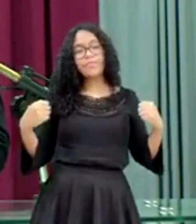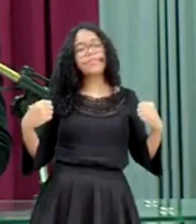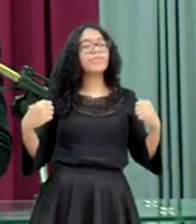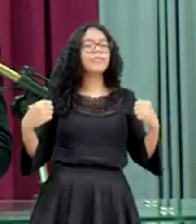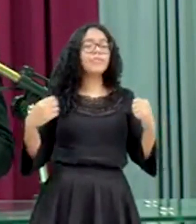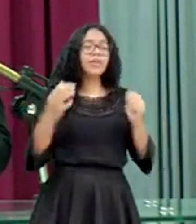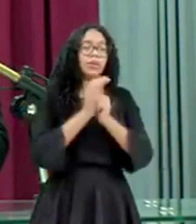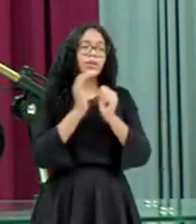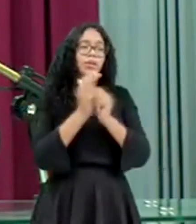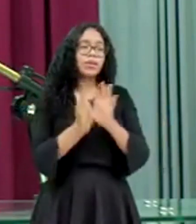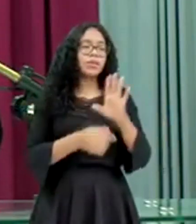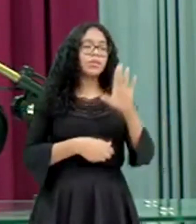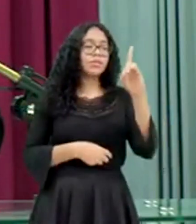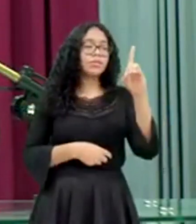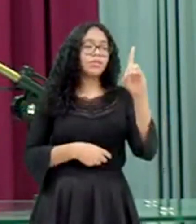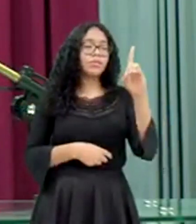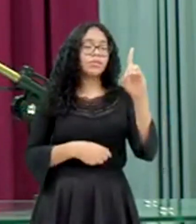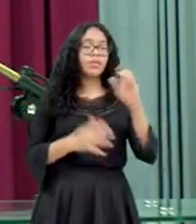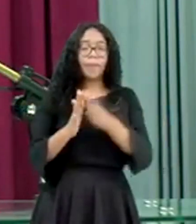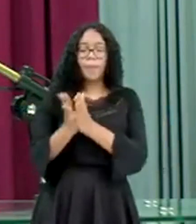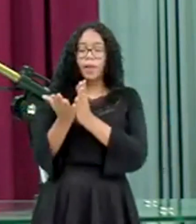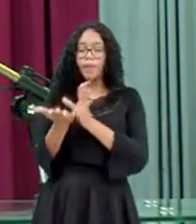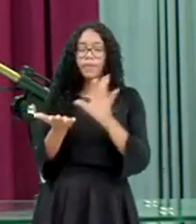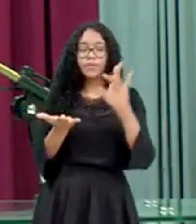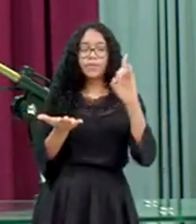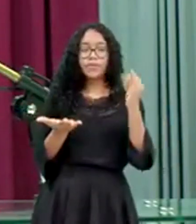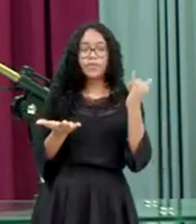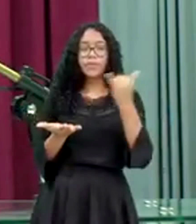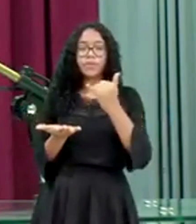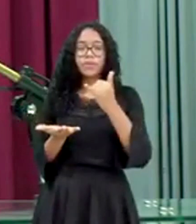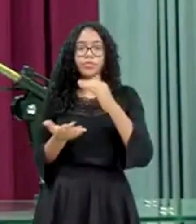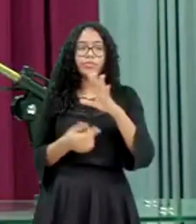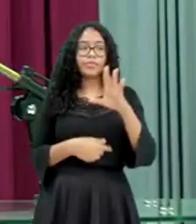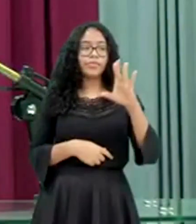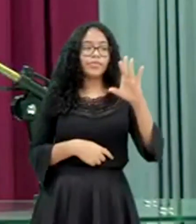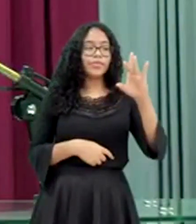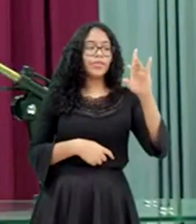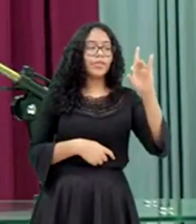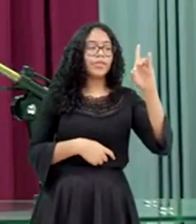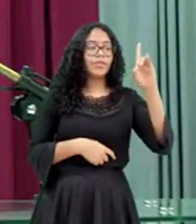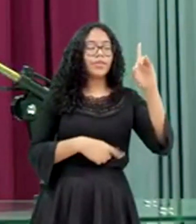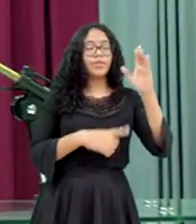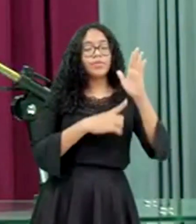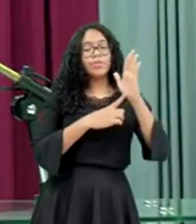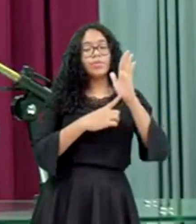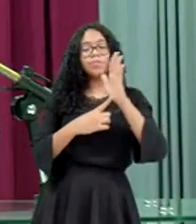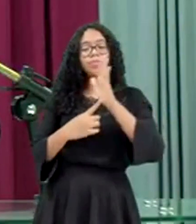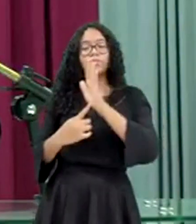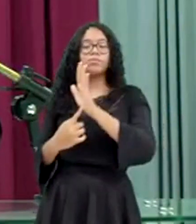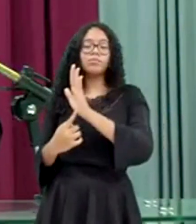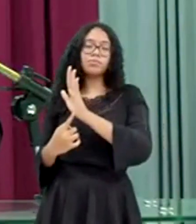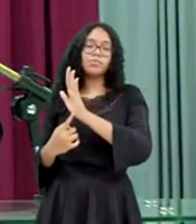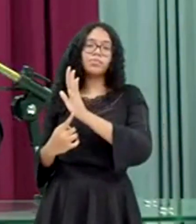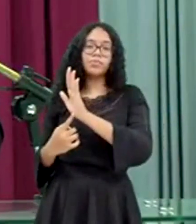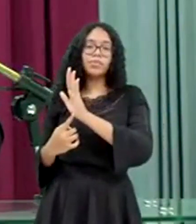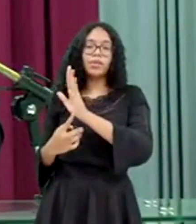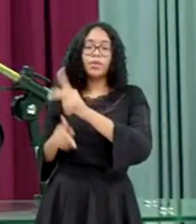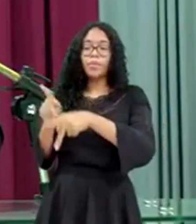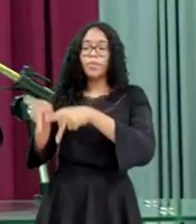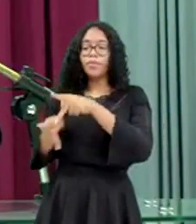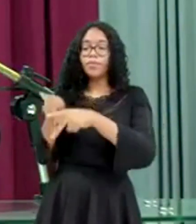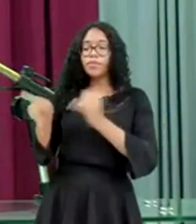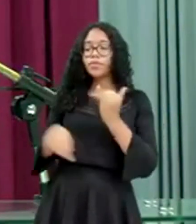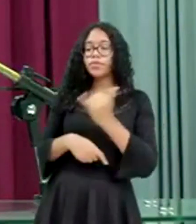que o Senhor veio e se manifestou no meio deles e disse a